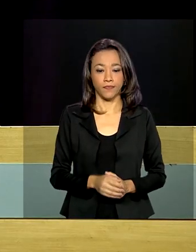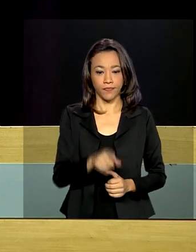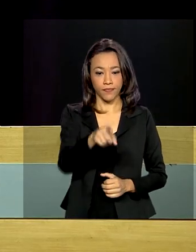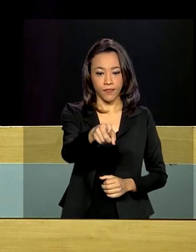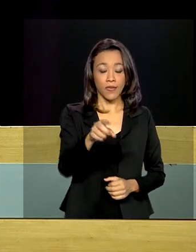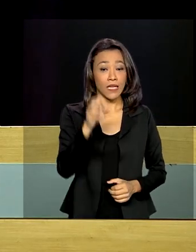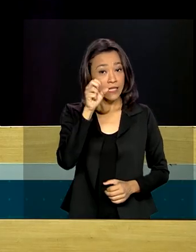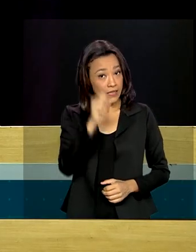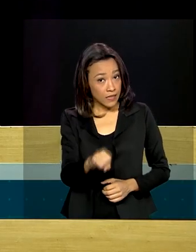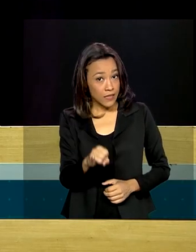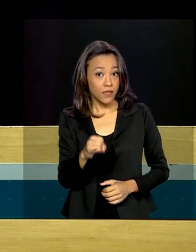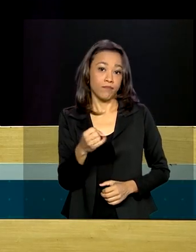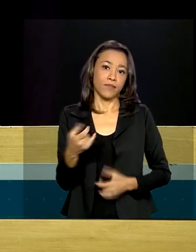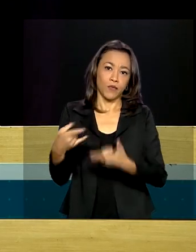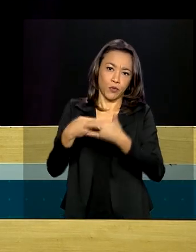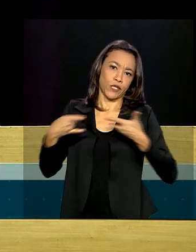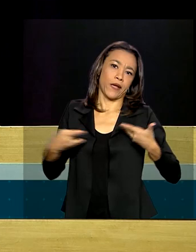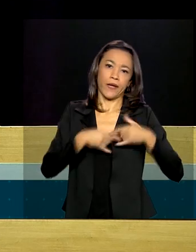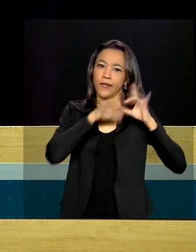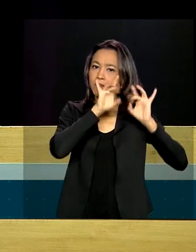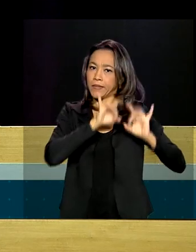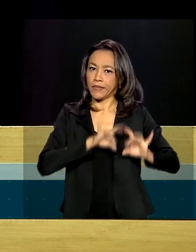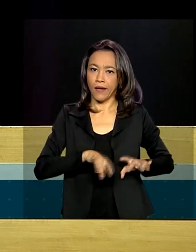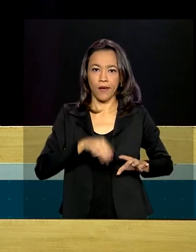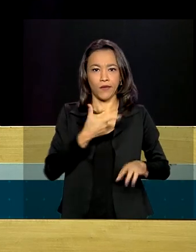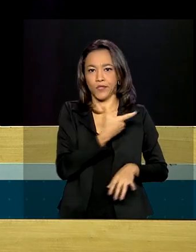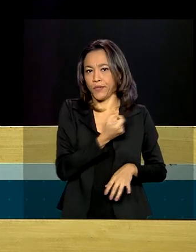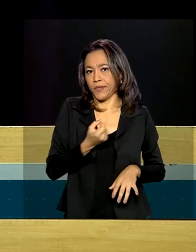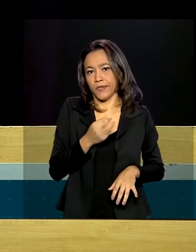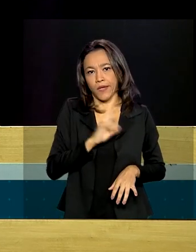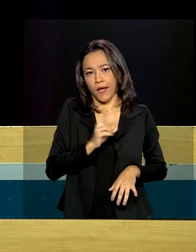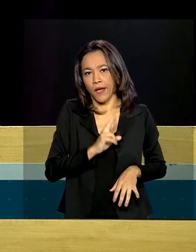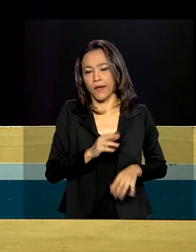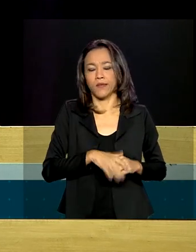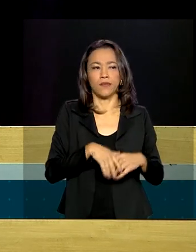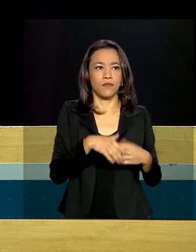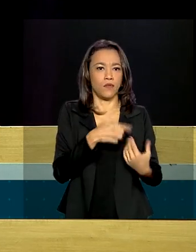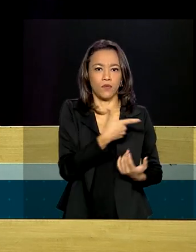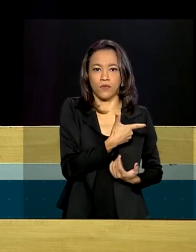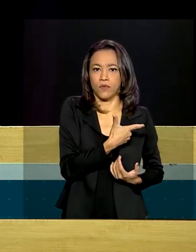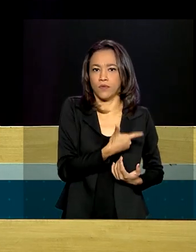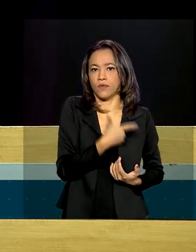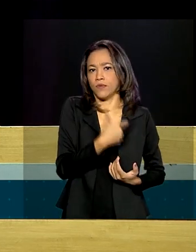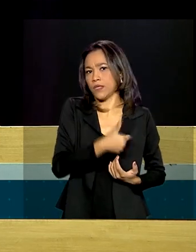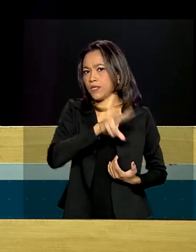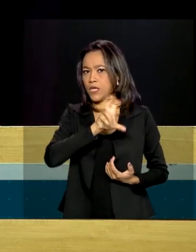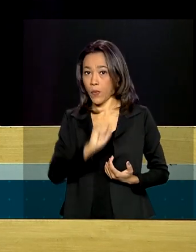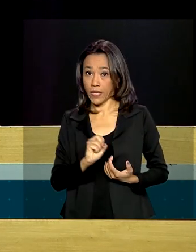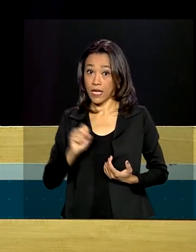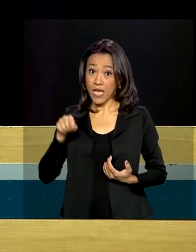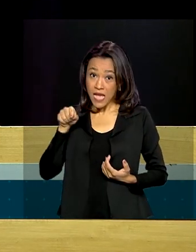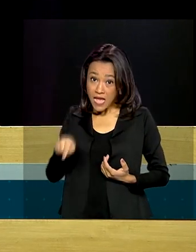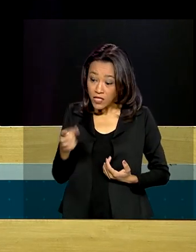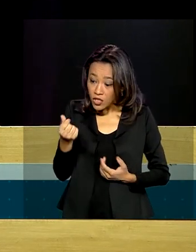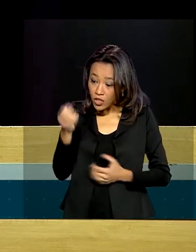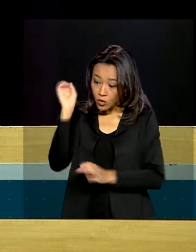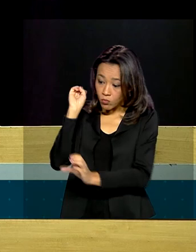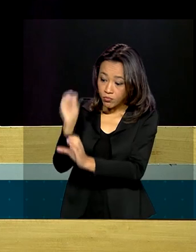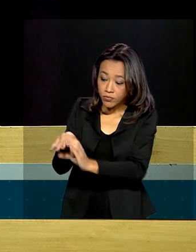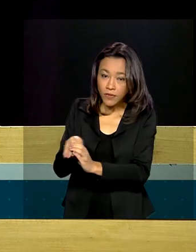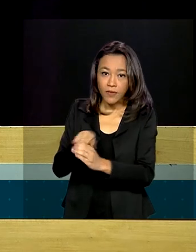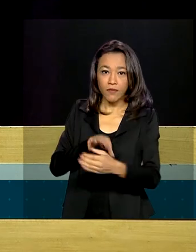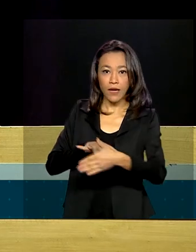e você vê atualmente está lá com o cheque especial em 200 reais o r$250 esse dinheiro não vai se retirada dos